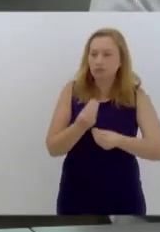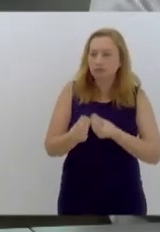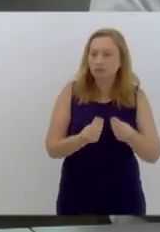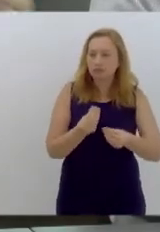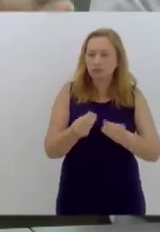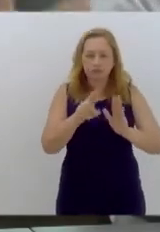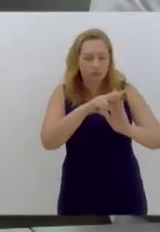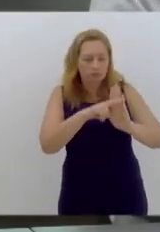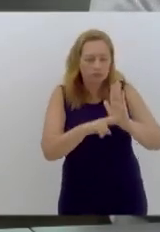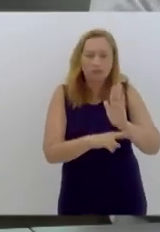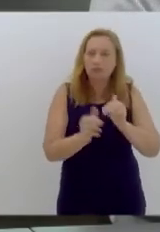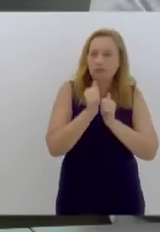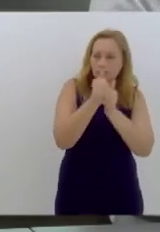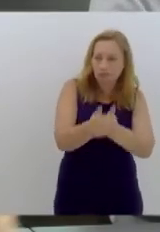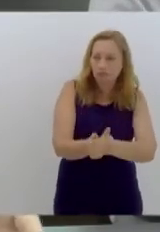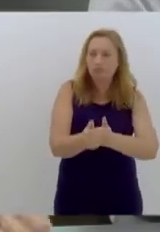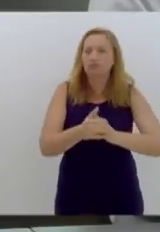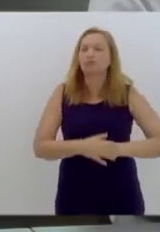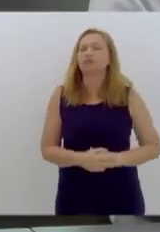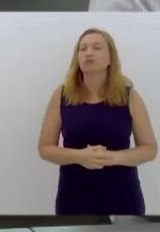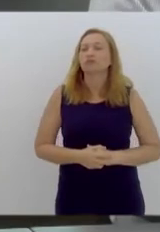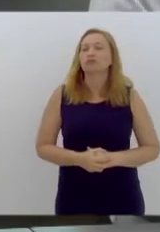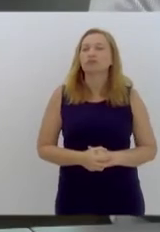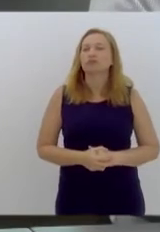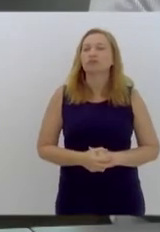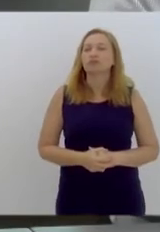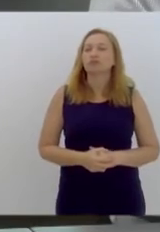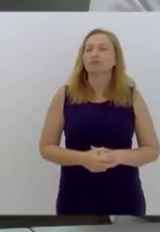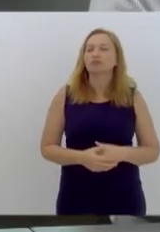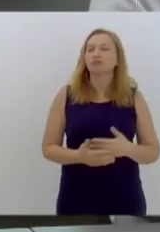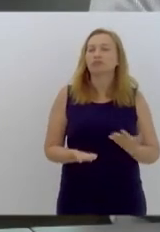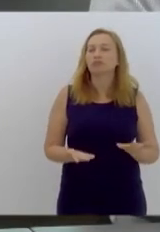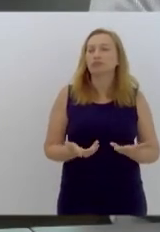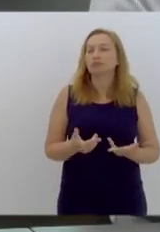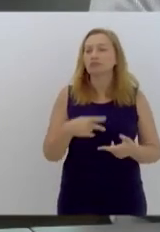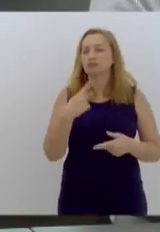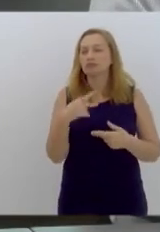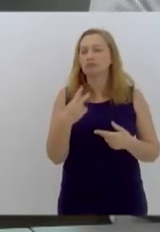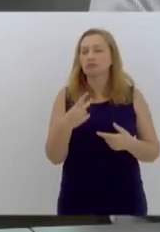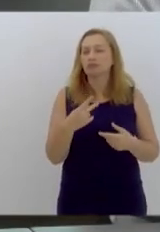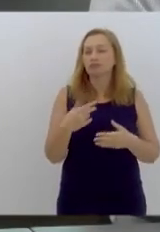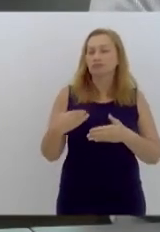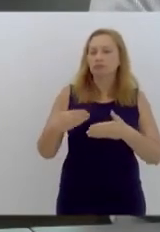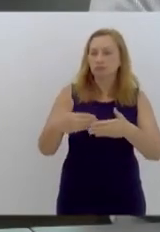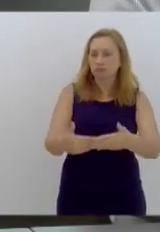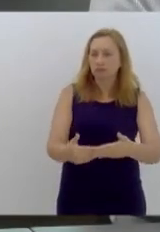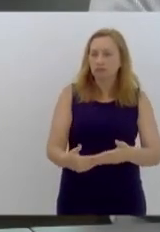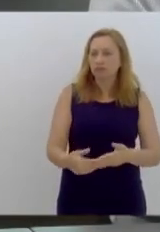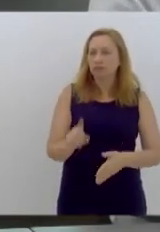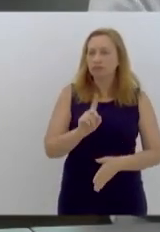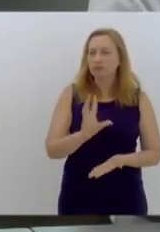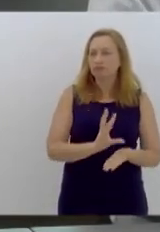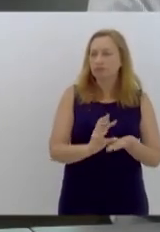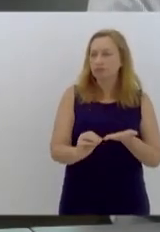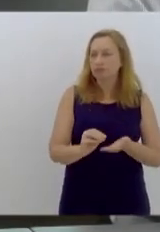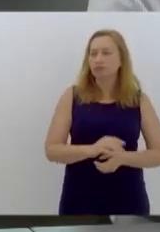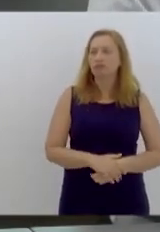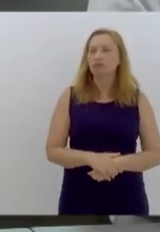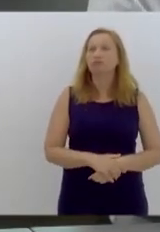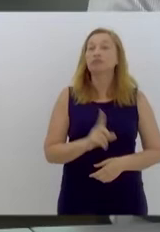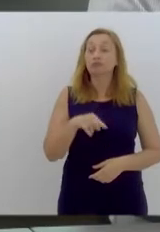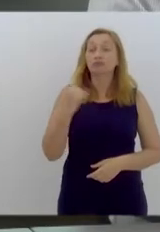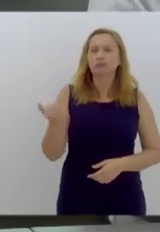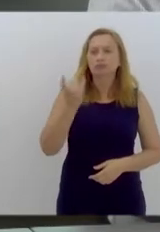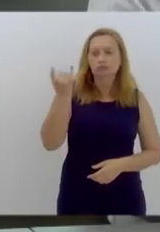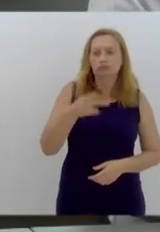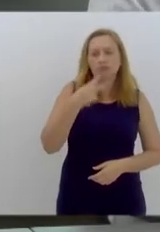critérios e conduz isso aqui para frente. Então, questionar o mérito ou como foi essa decisão, ela não está na pauta. E é muito importante